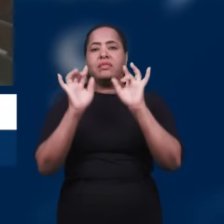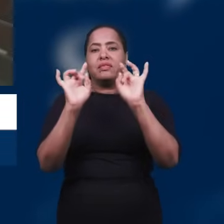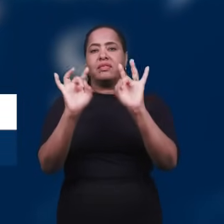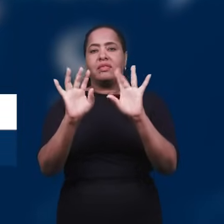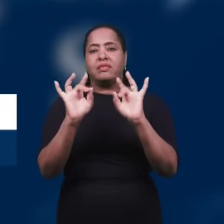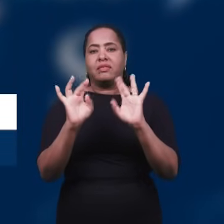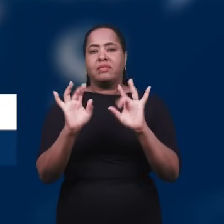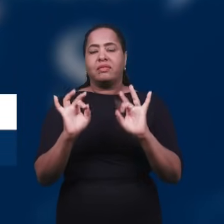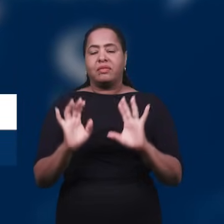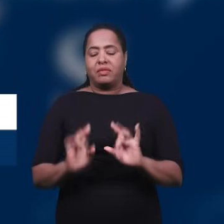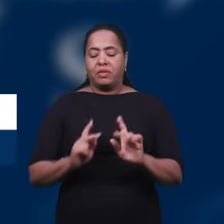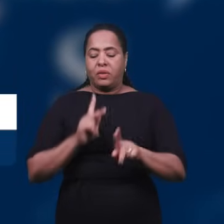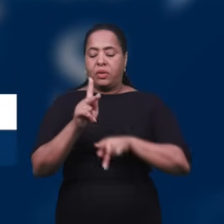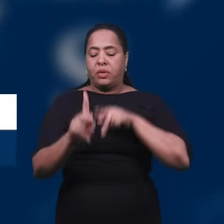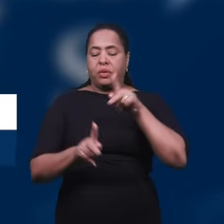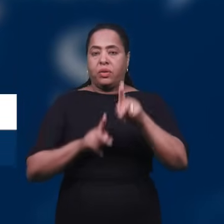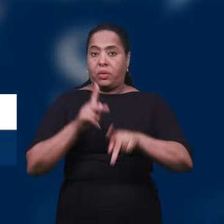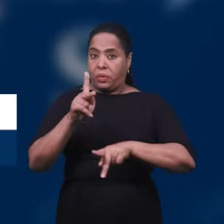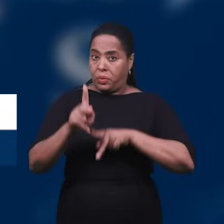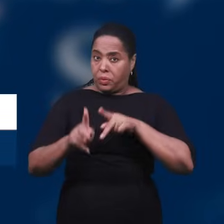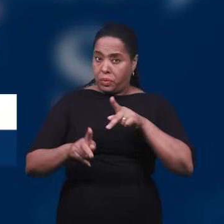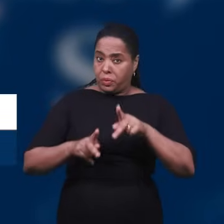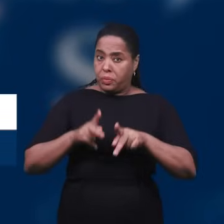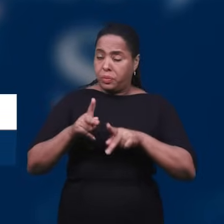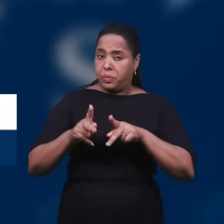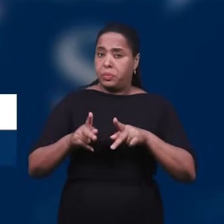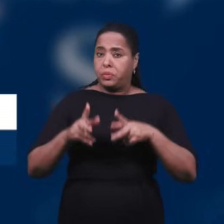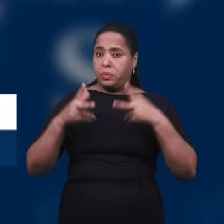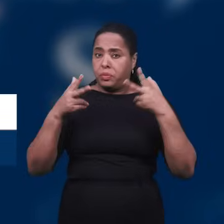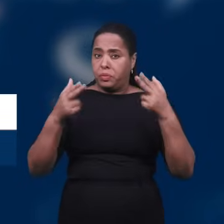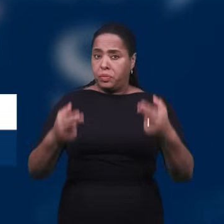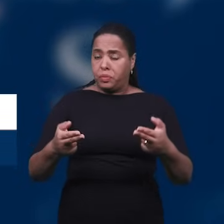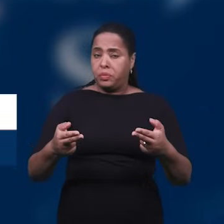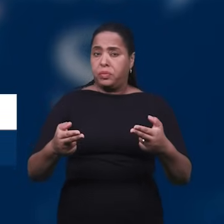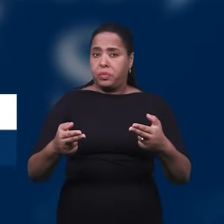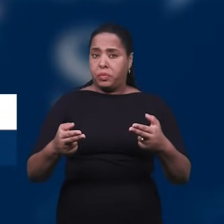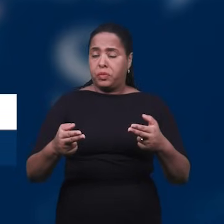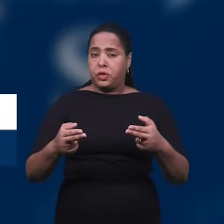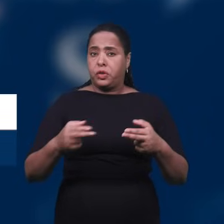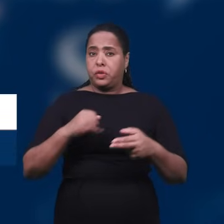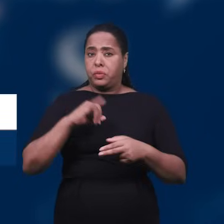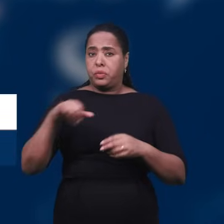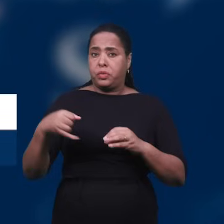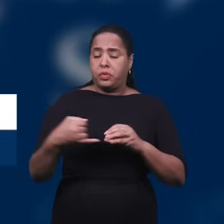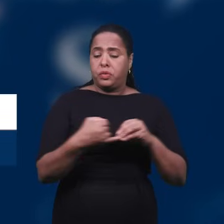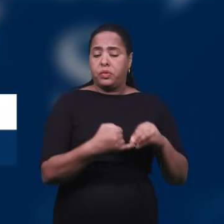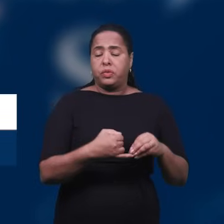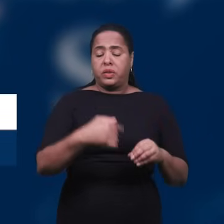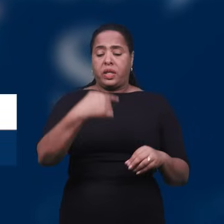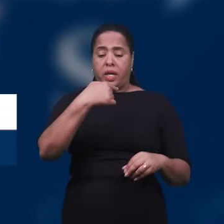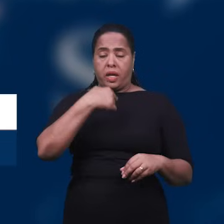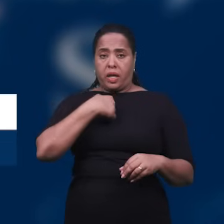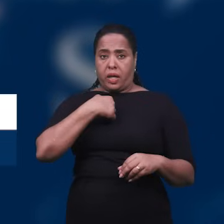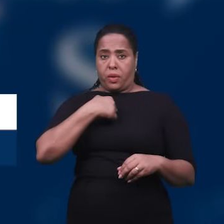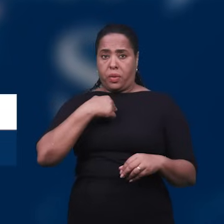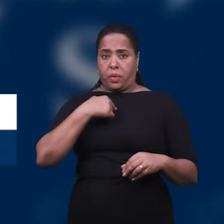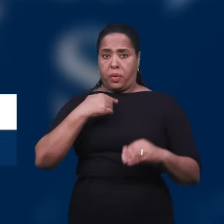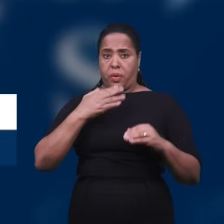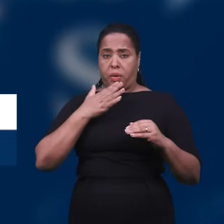especial, onde o povo pôde dizer como Josué 24:15, eu e minha